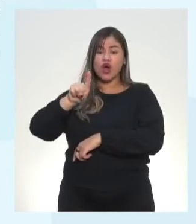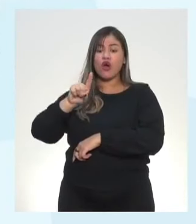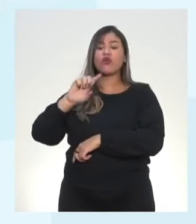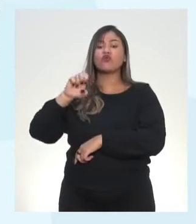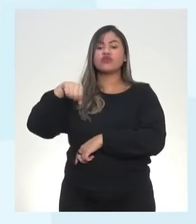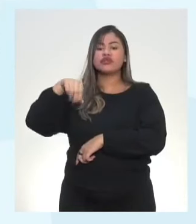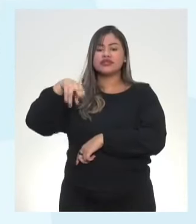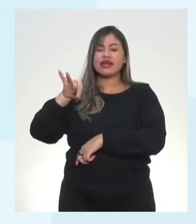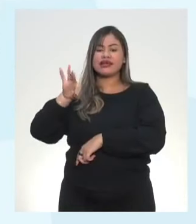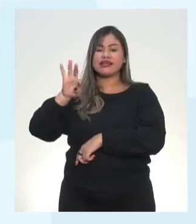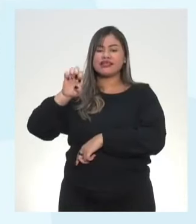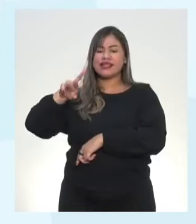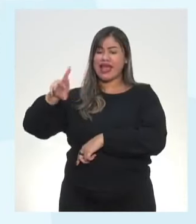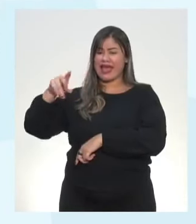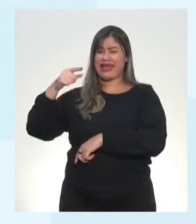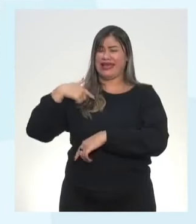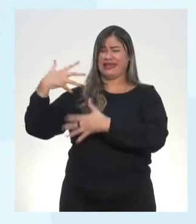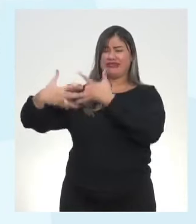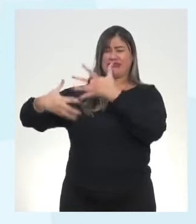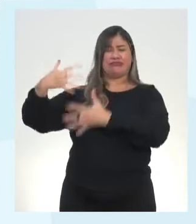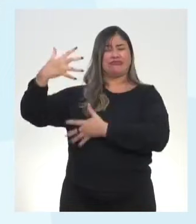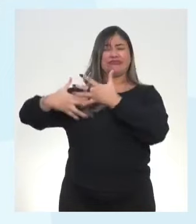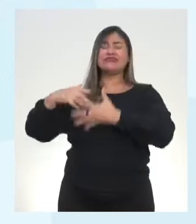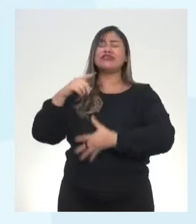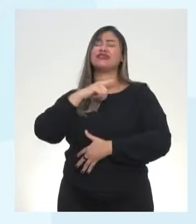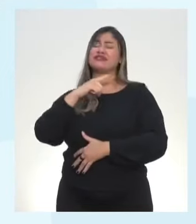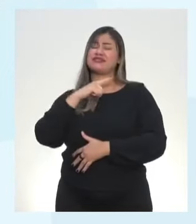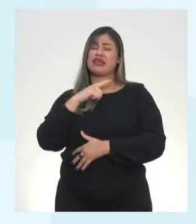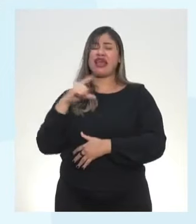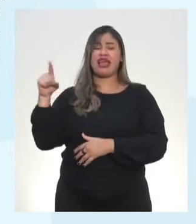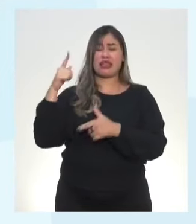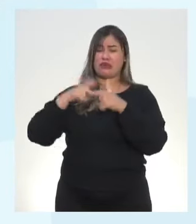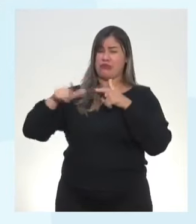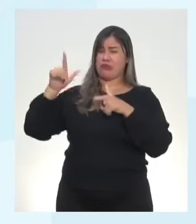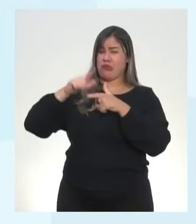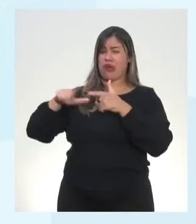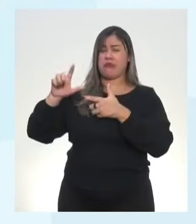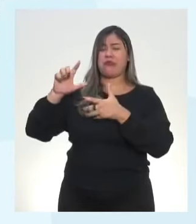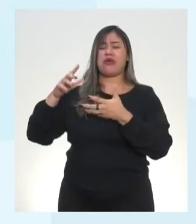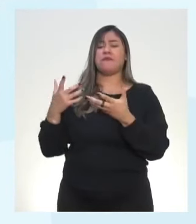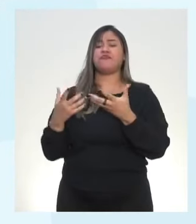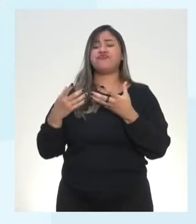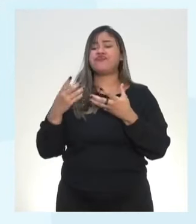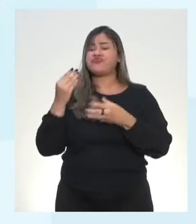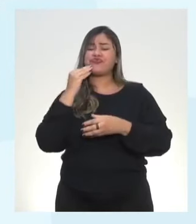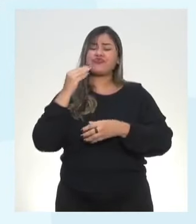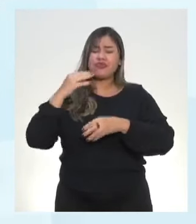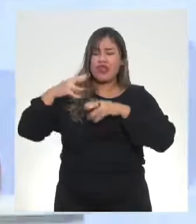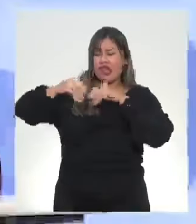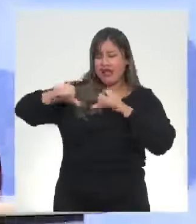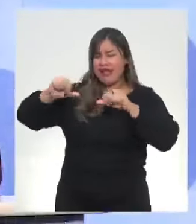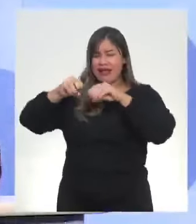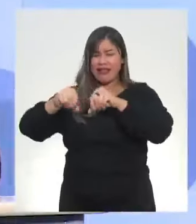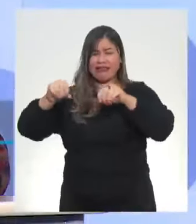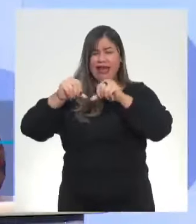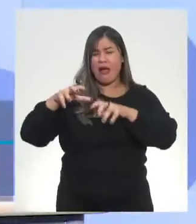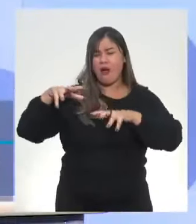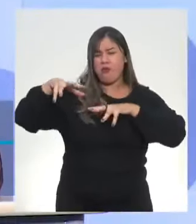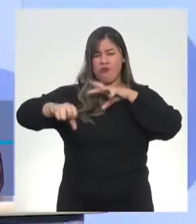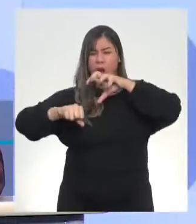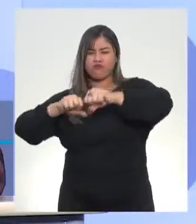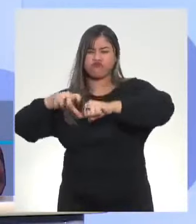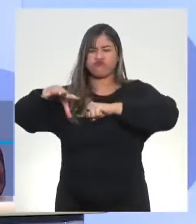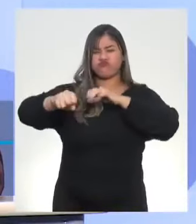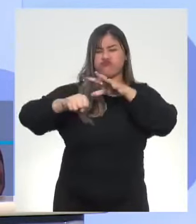Era um rei meio atrapalhado, viu, pessoal? Um rei que se envolvia em conflitos, em busca de territórios,